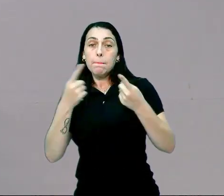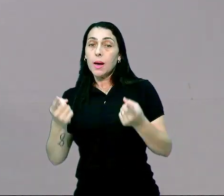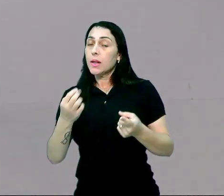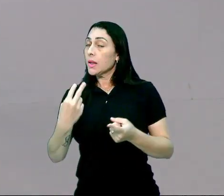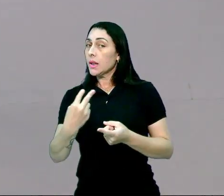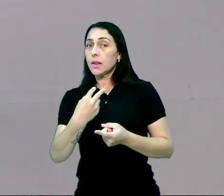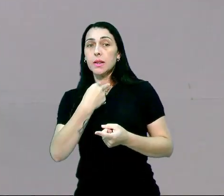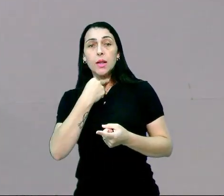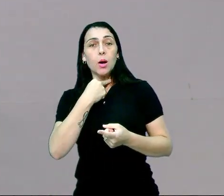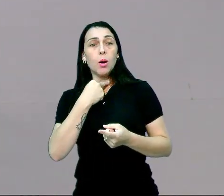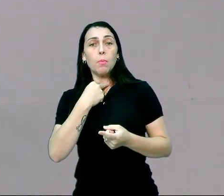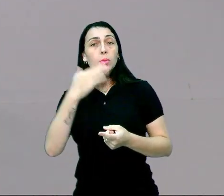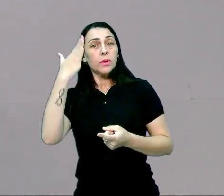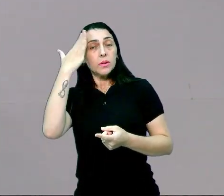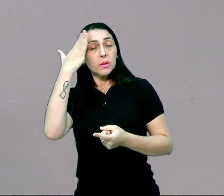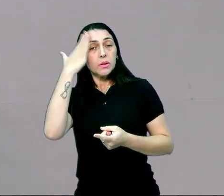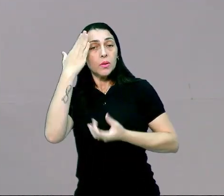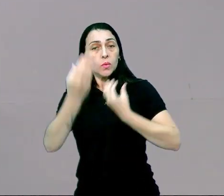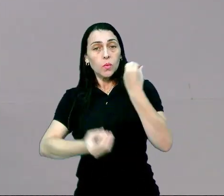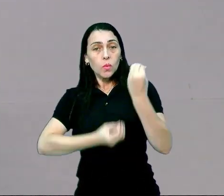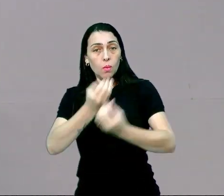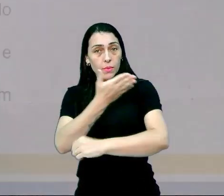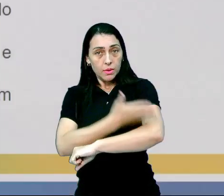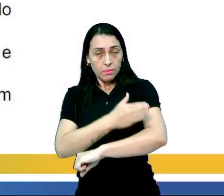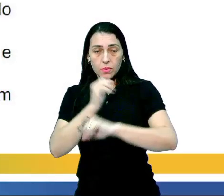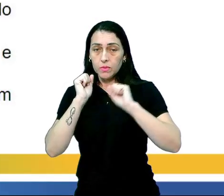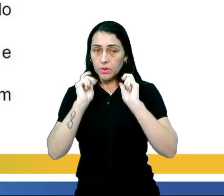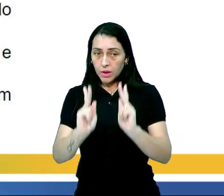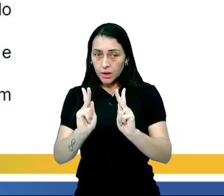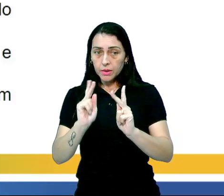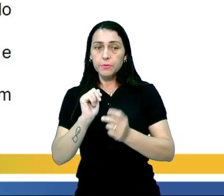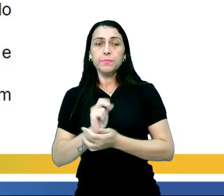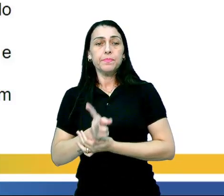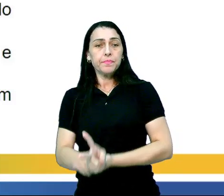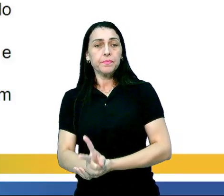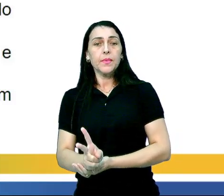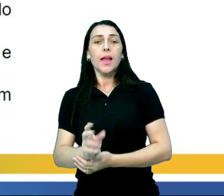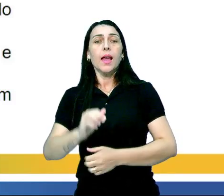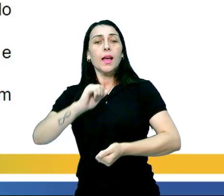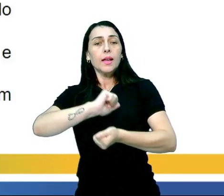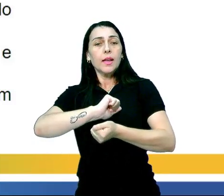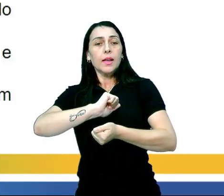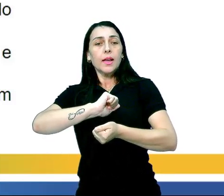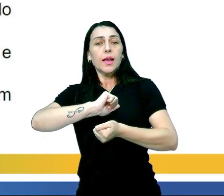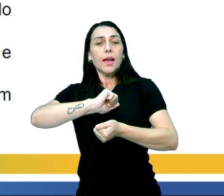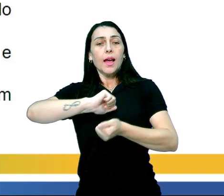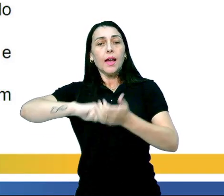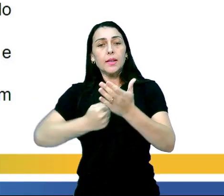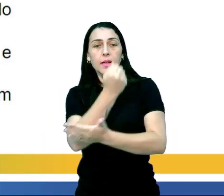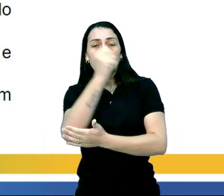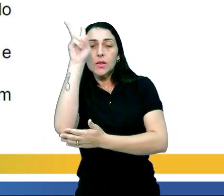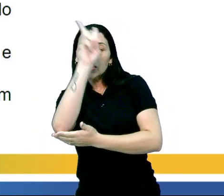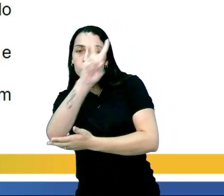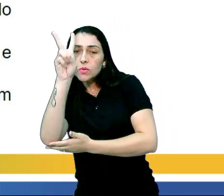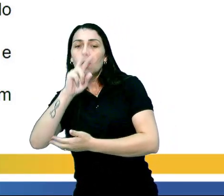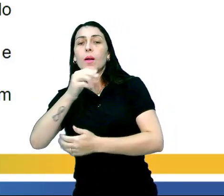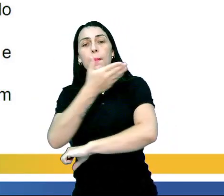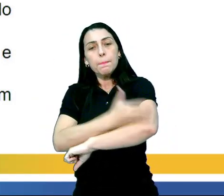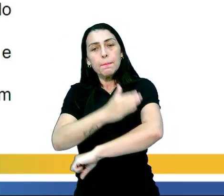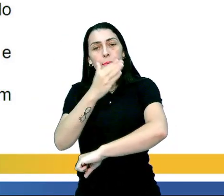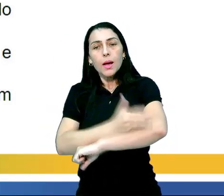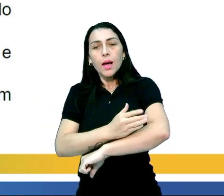não pode ser entendida como esse tipo de prática, beleza? Vamos seguir, ó. Devido à associação histórica da dança como práticas